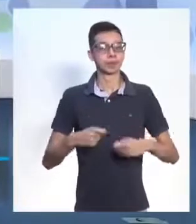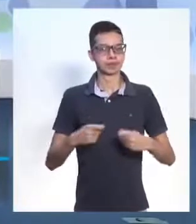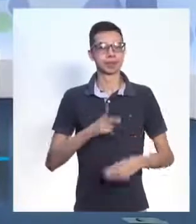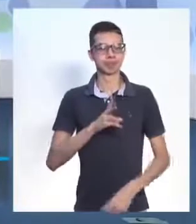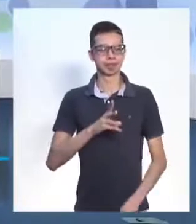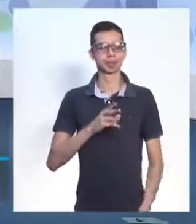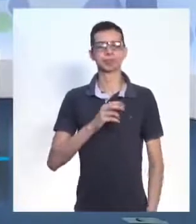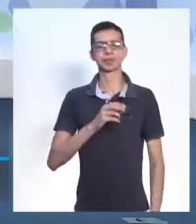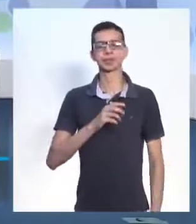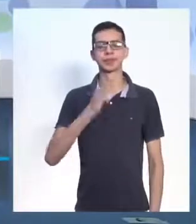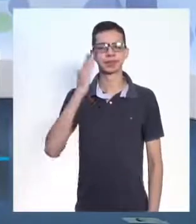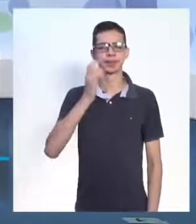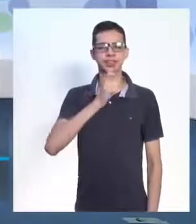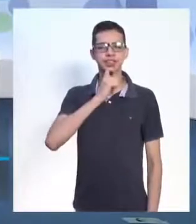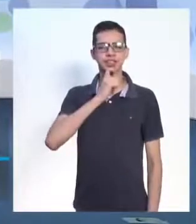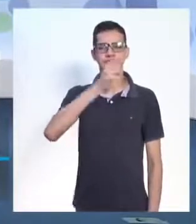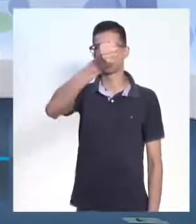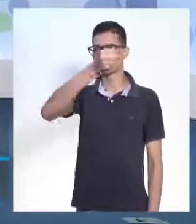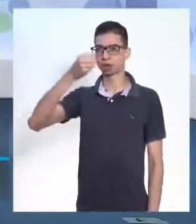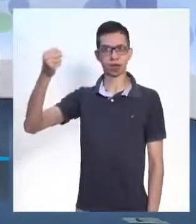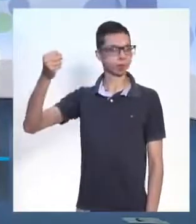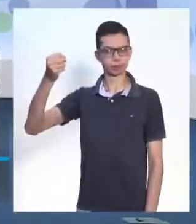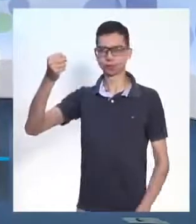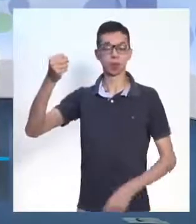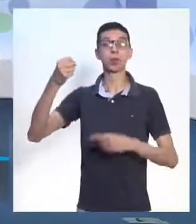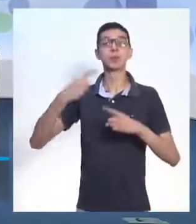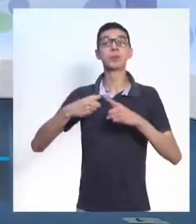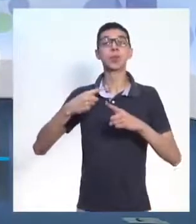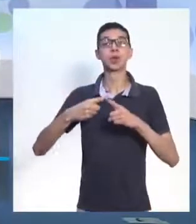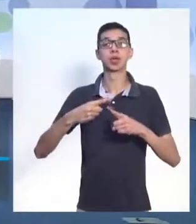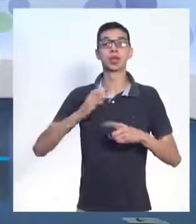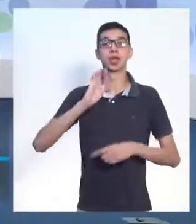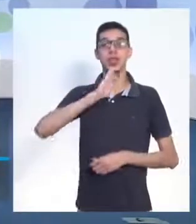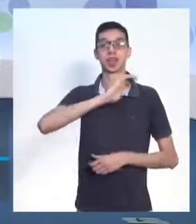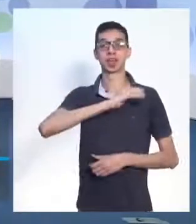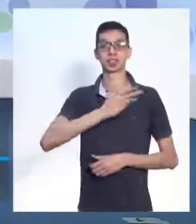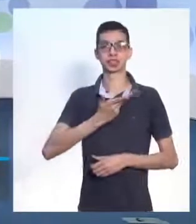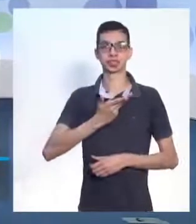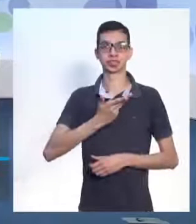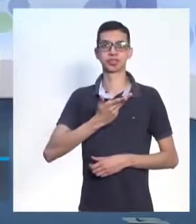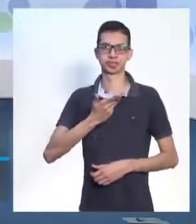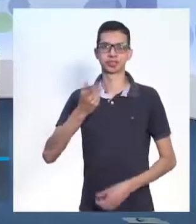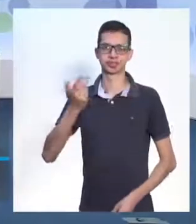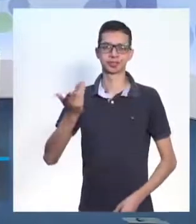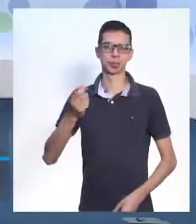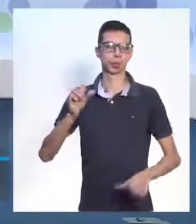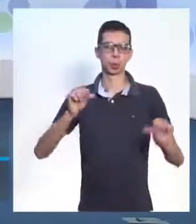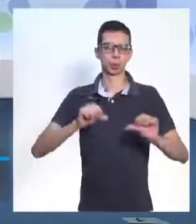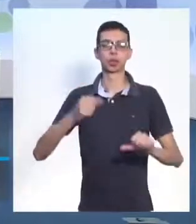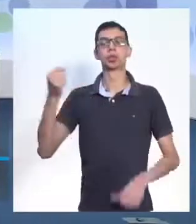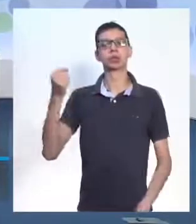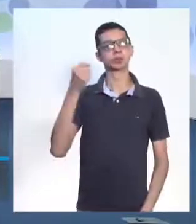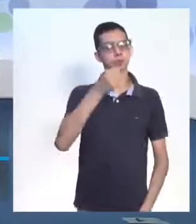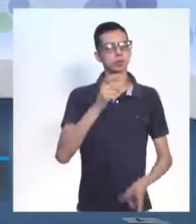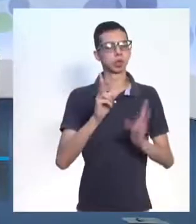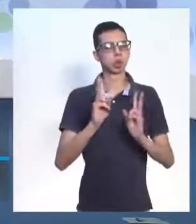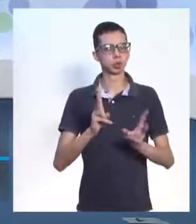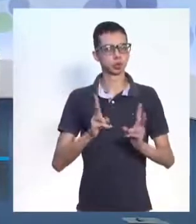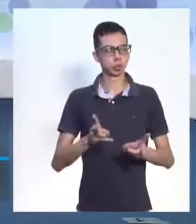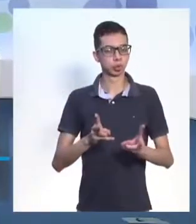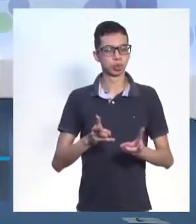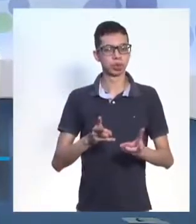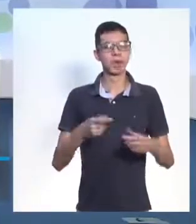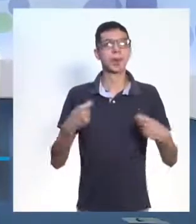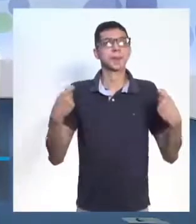freezer desnecessariamente por conta disso, né? Entra o vapor, o ar quente, né? A temperatura ambiente, e